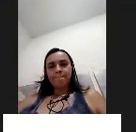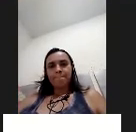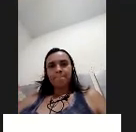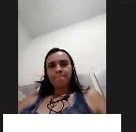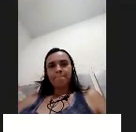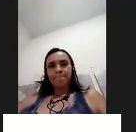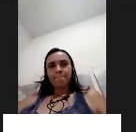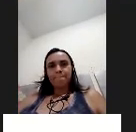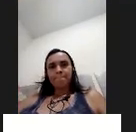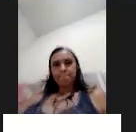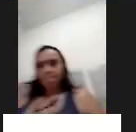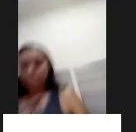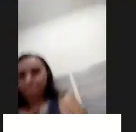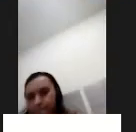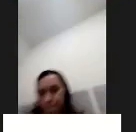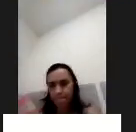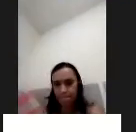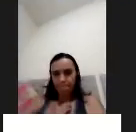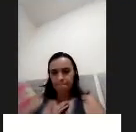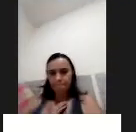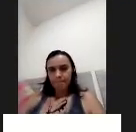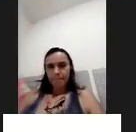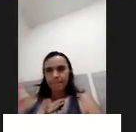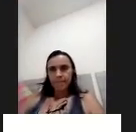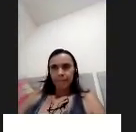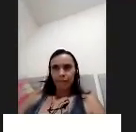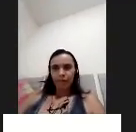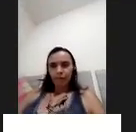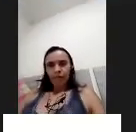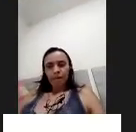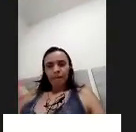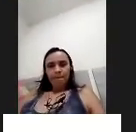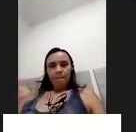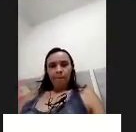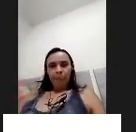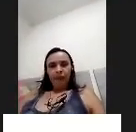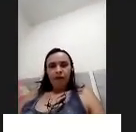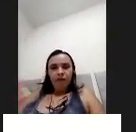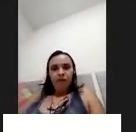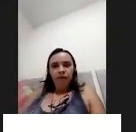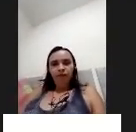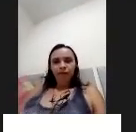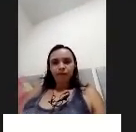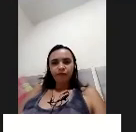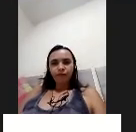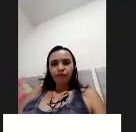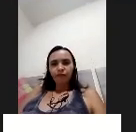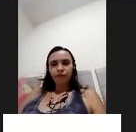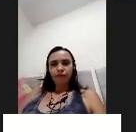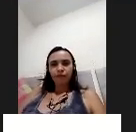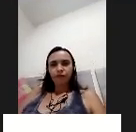rápido. Traz prejuízos à saúde do nosso cliente. E ainda, a professora falou para vocês